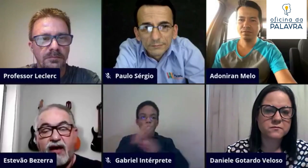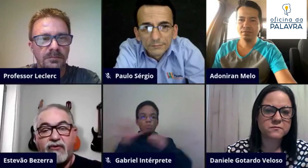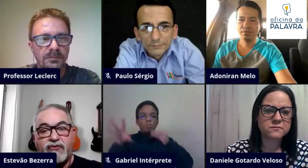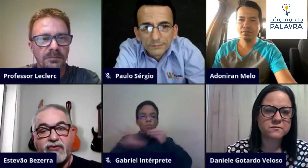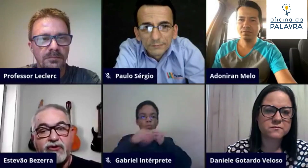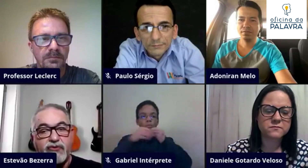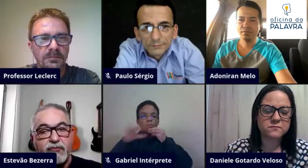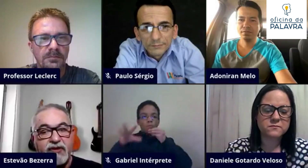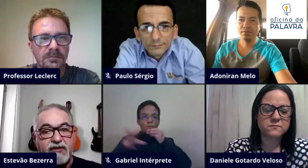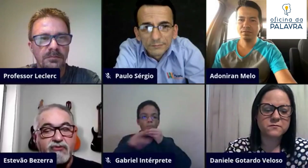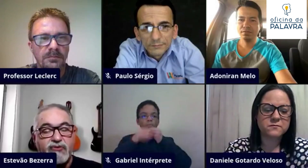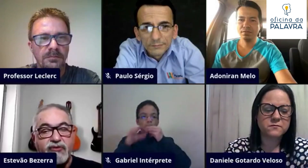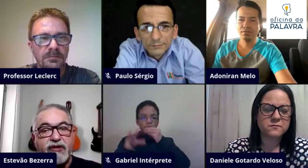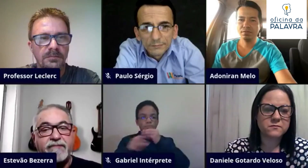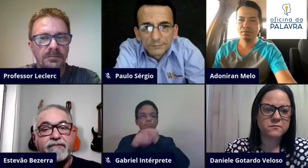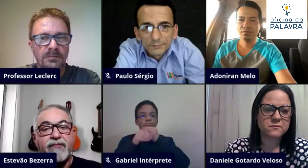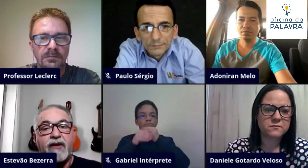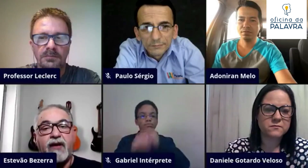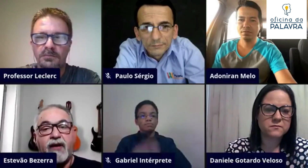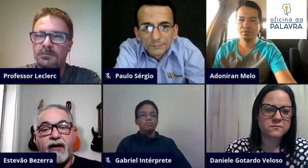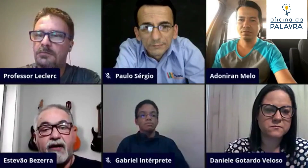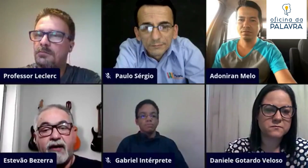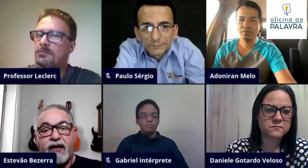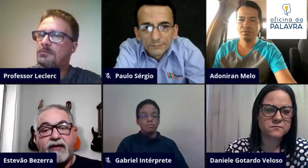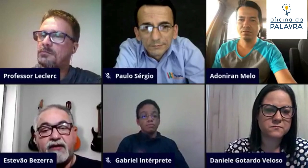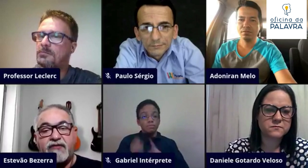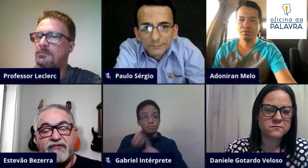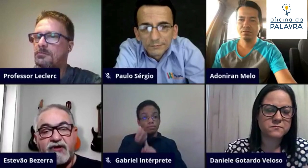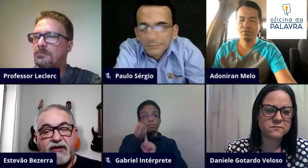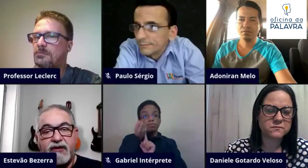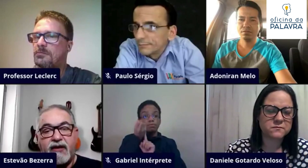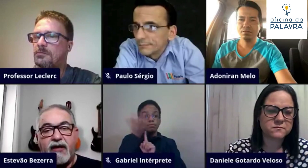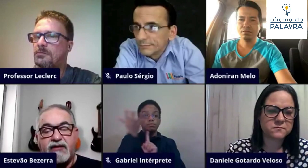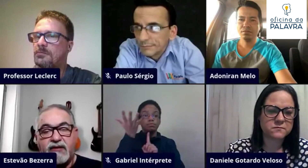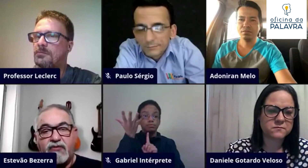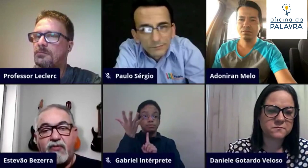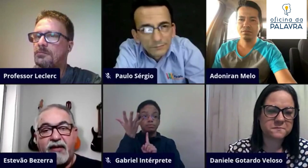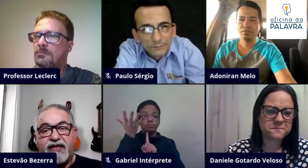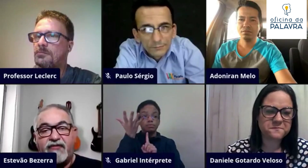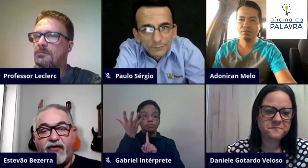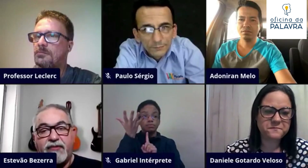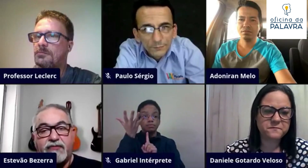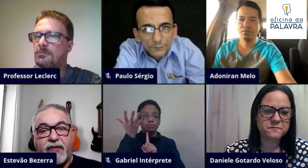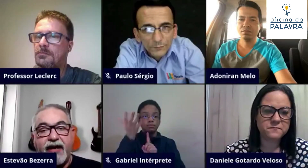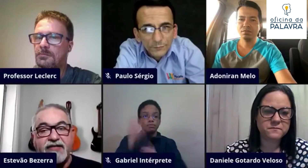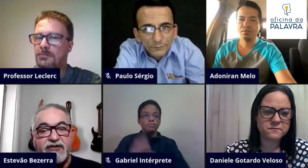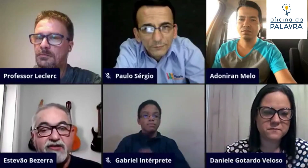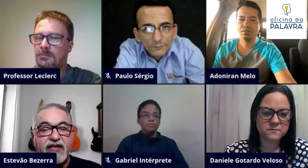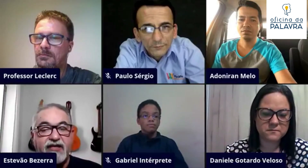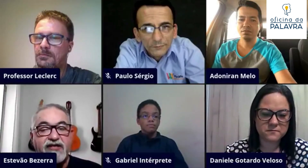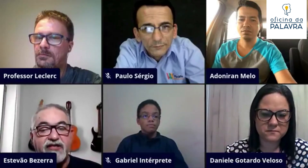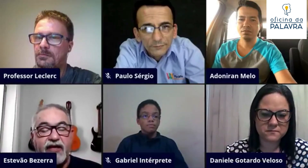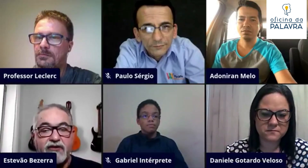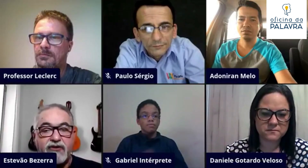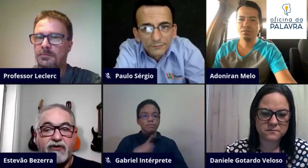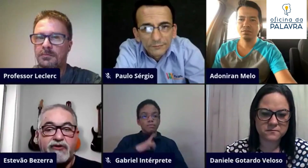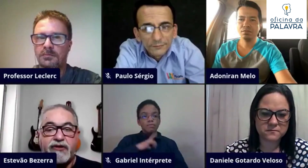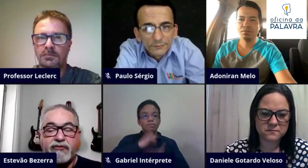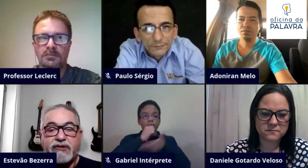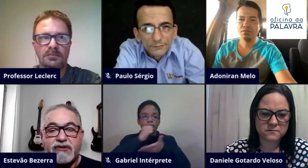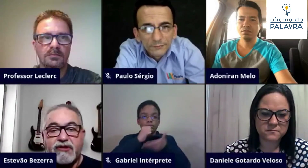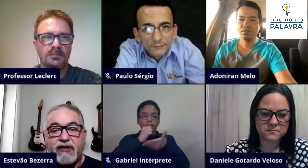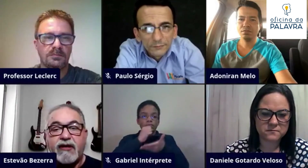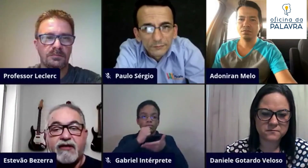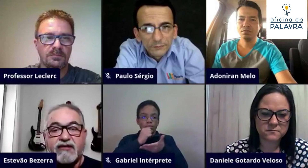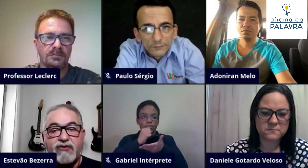apoio inicial do Instituto de Expressão Surda teve, assim, como plataforma de base a Sociedade Internacional